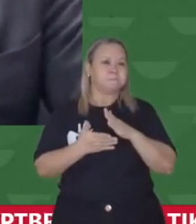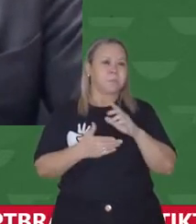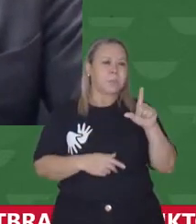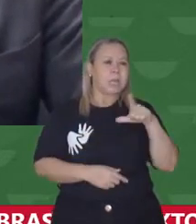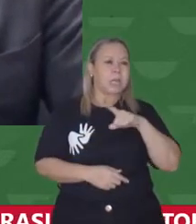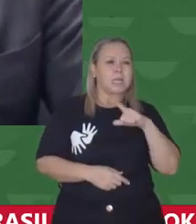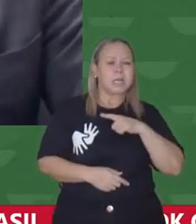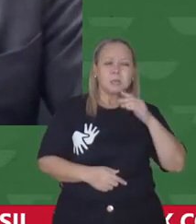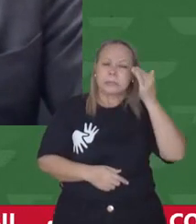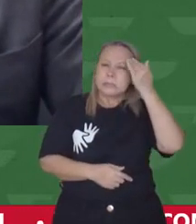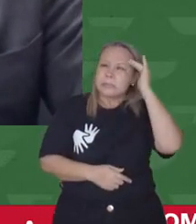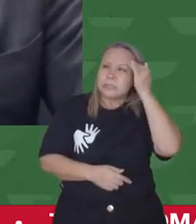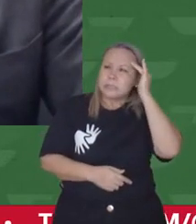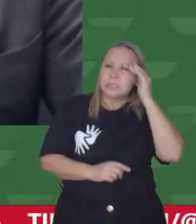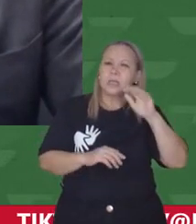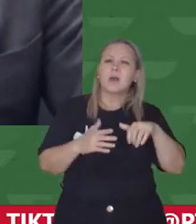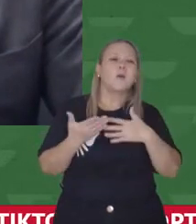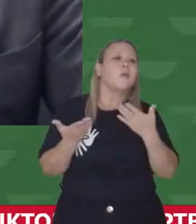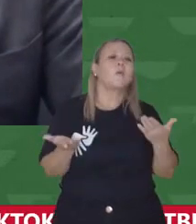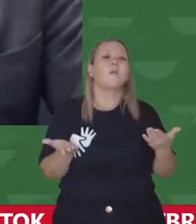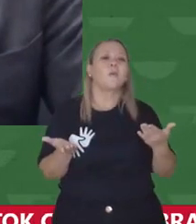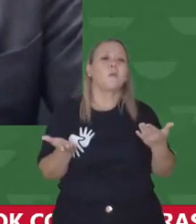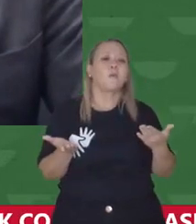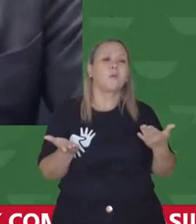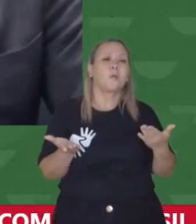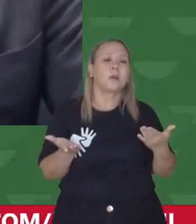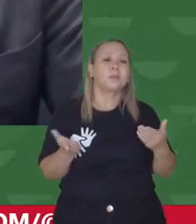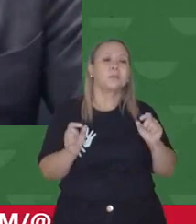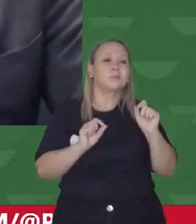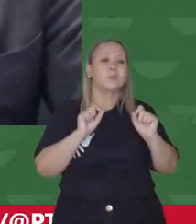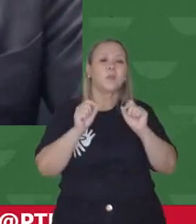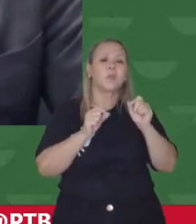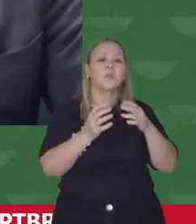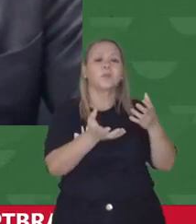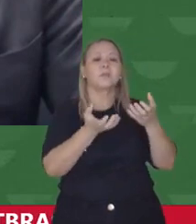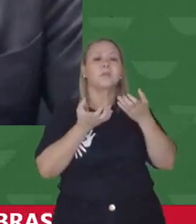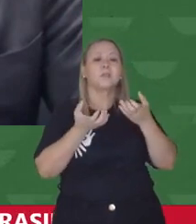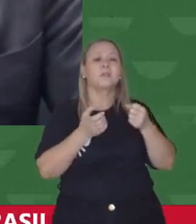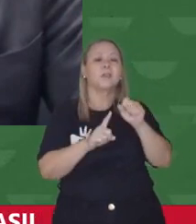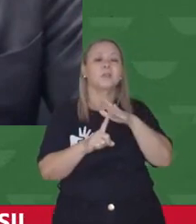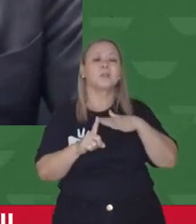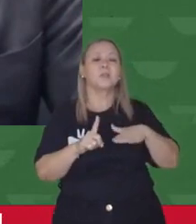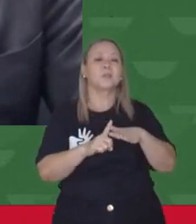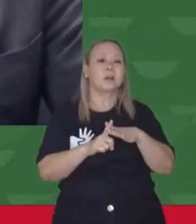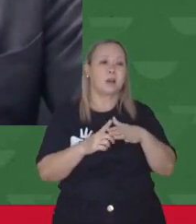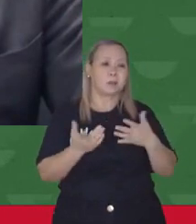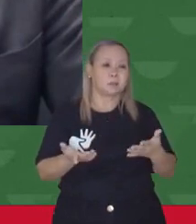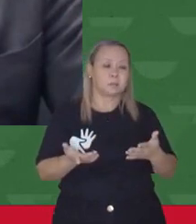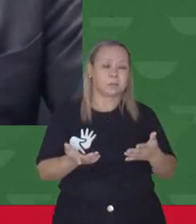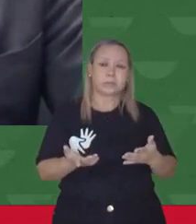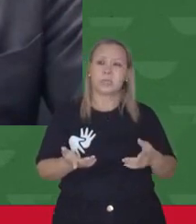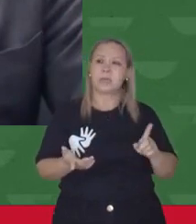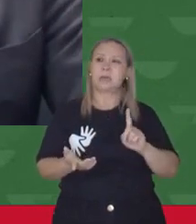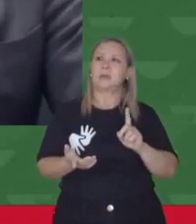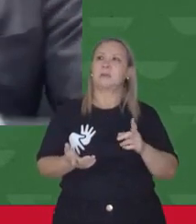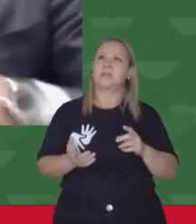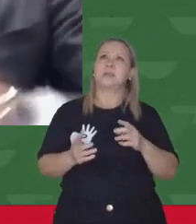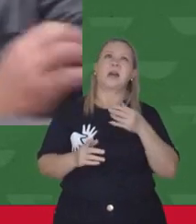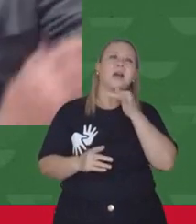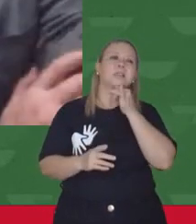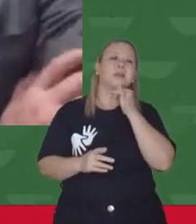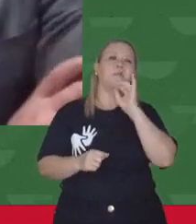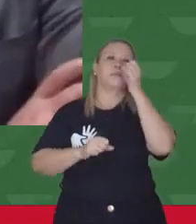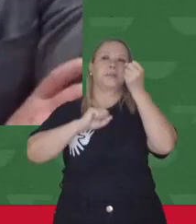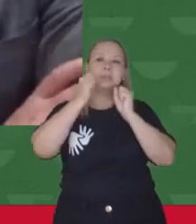que entender quais são as demandas da nossa sociedade. Não adianta você industrializar, você